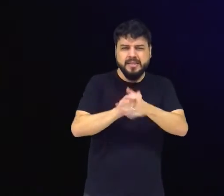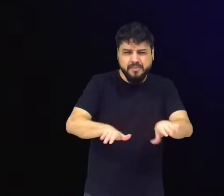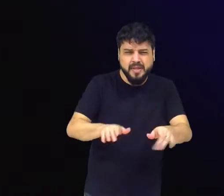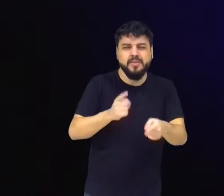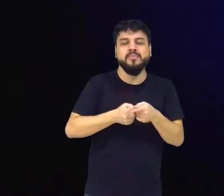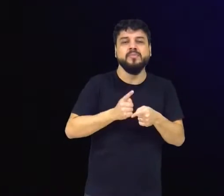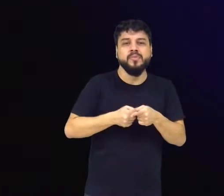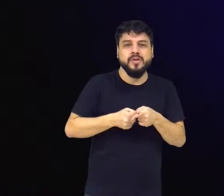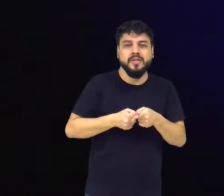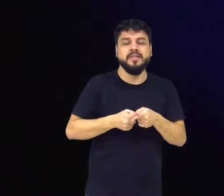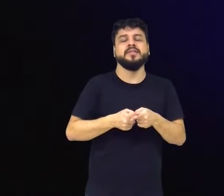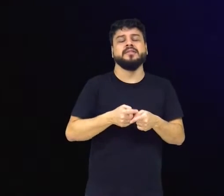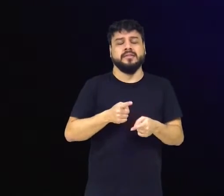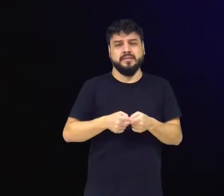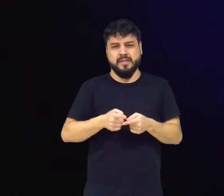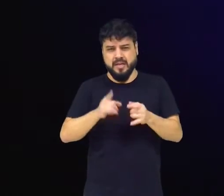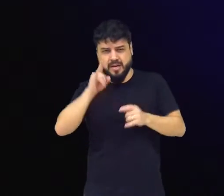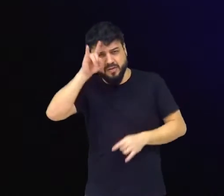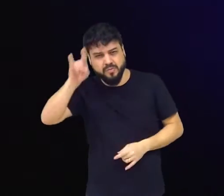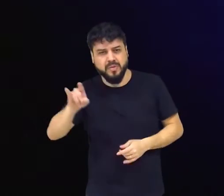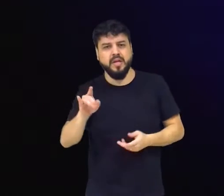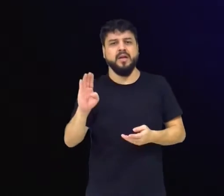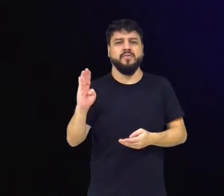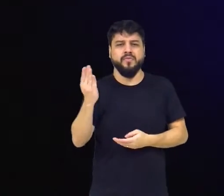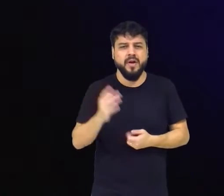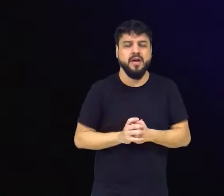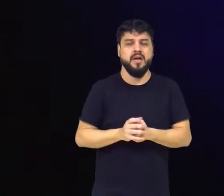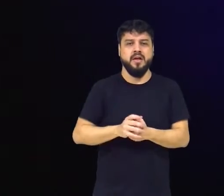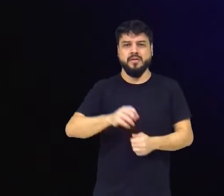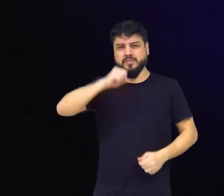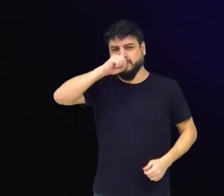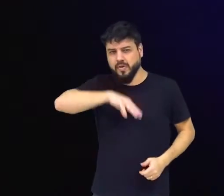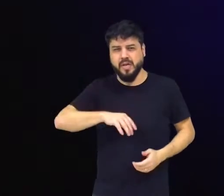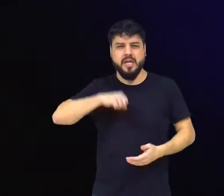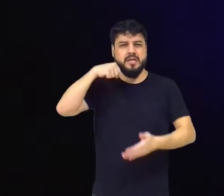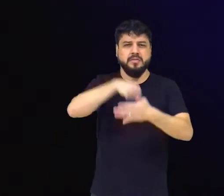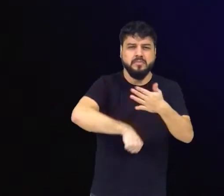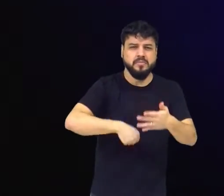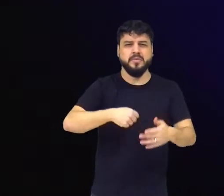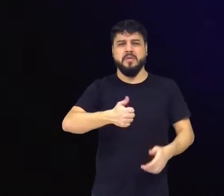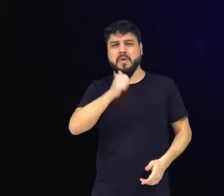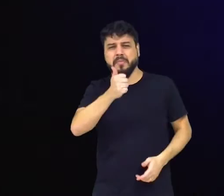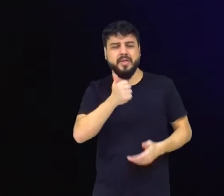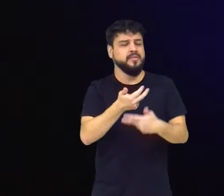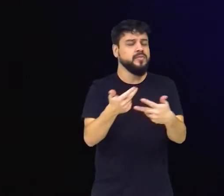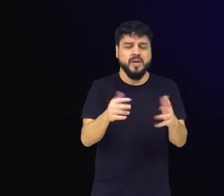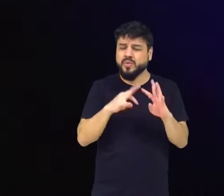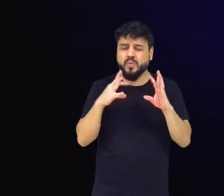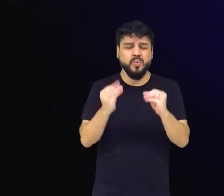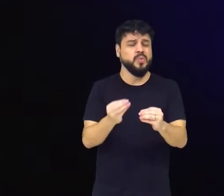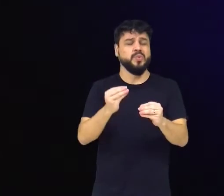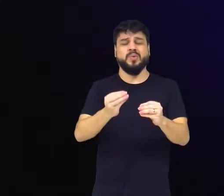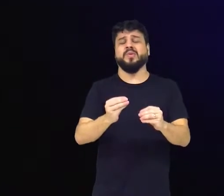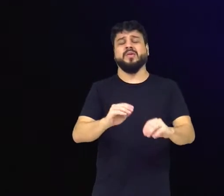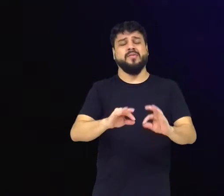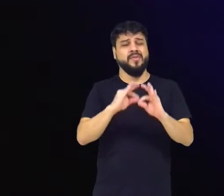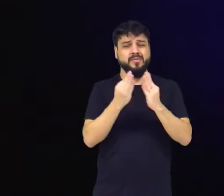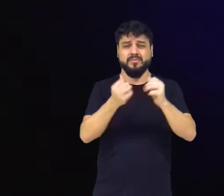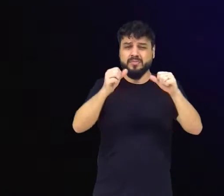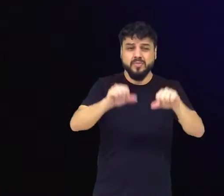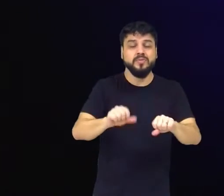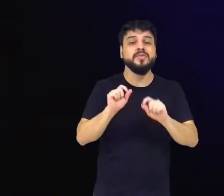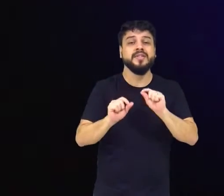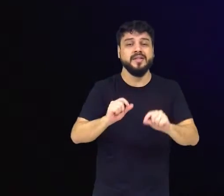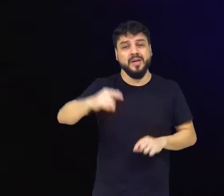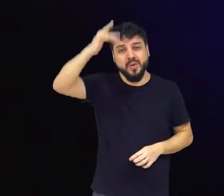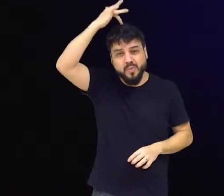adultério, por causa da bebida, do vício, da violência contra mulheres e crianças. De quem é essa culpa, se não do próprio ser